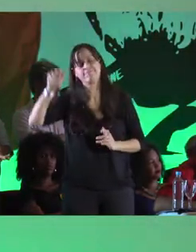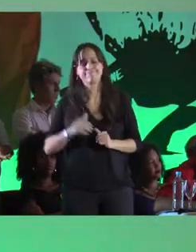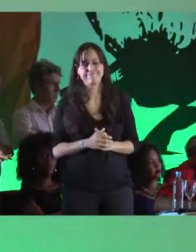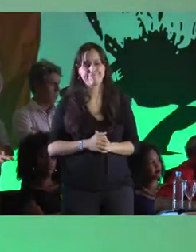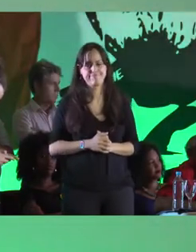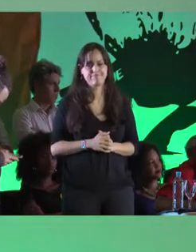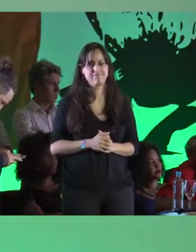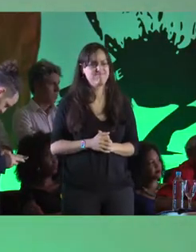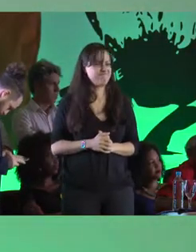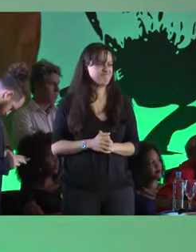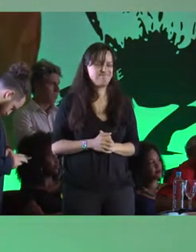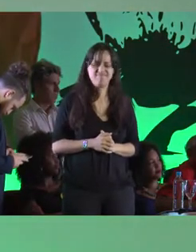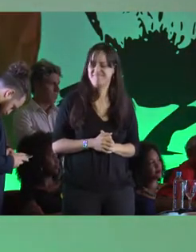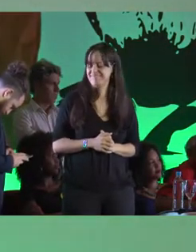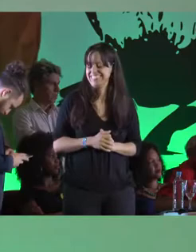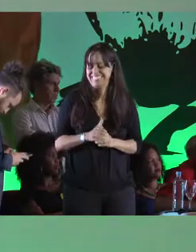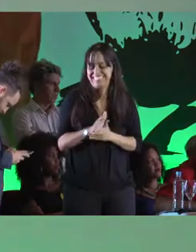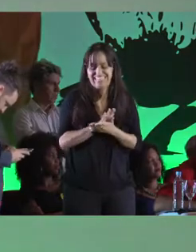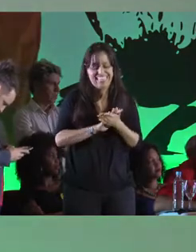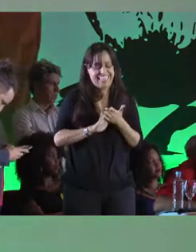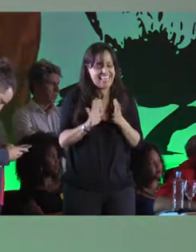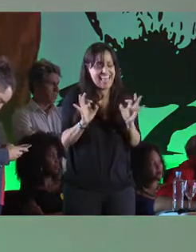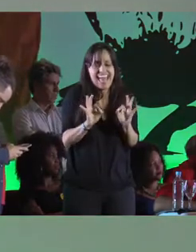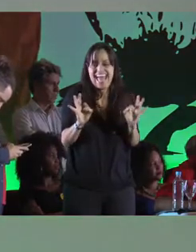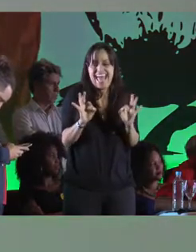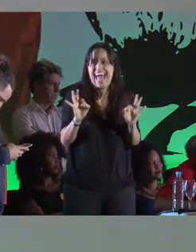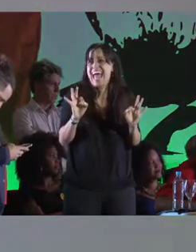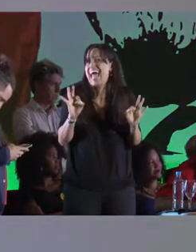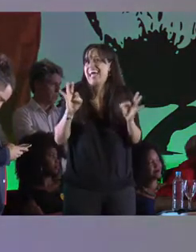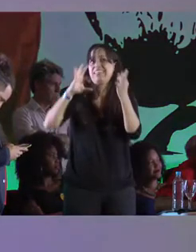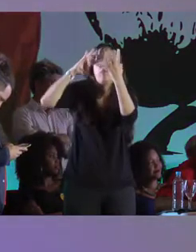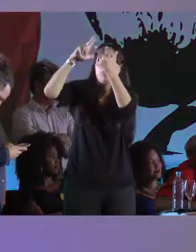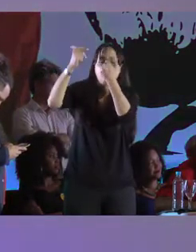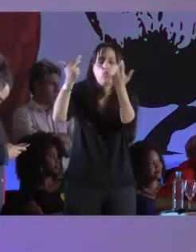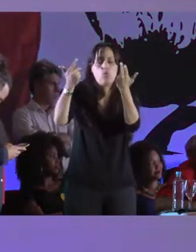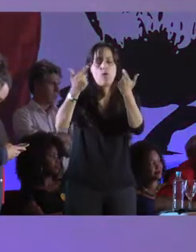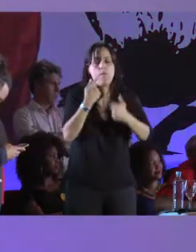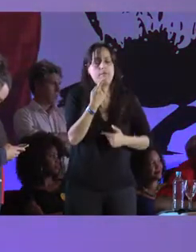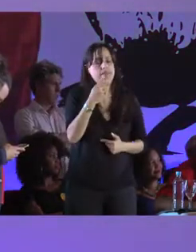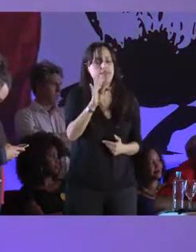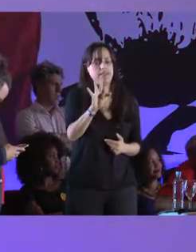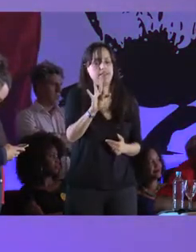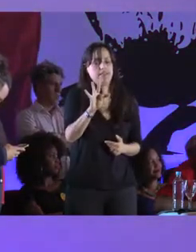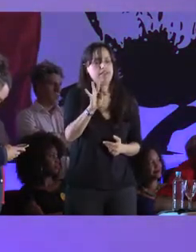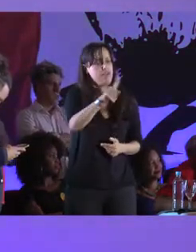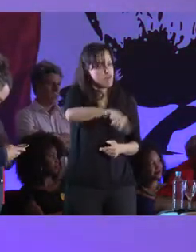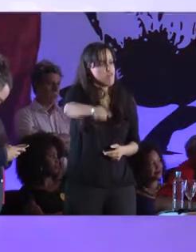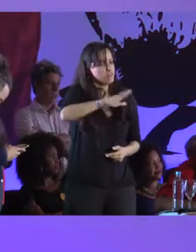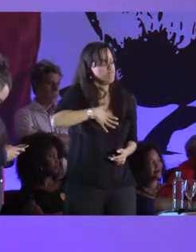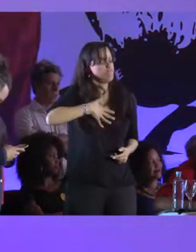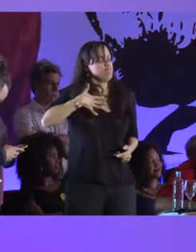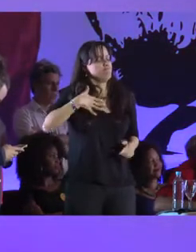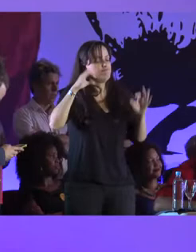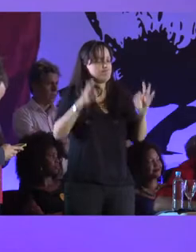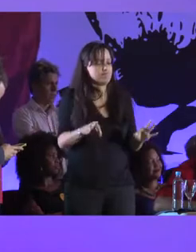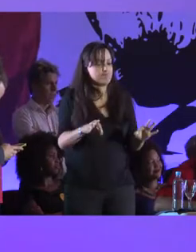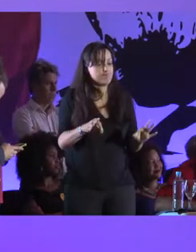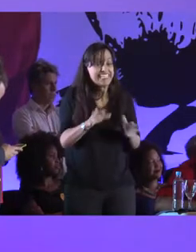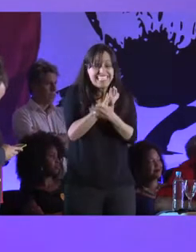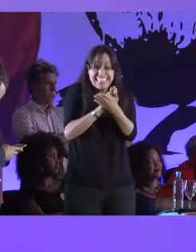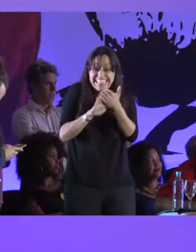tem nada, não tem nada com o PT. Vocês podem ter orgulho que não existe